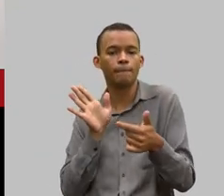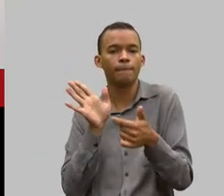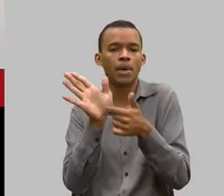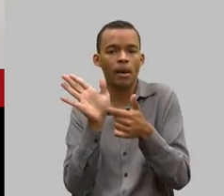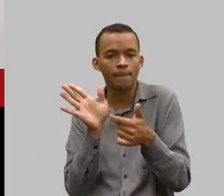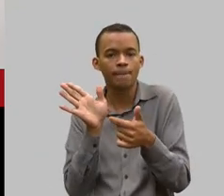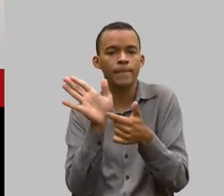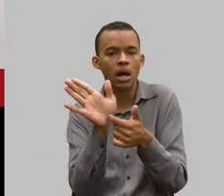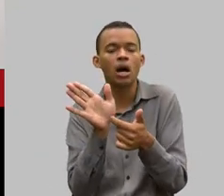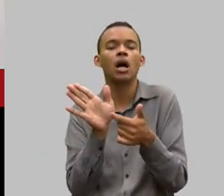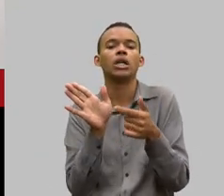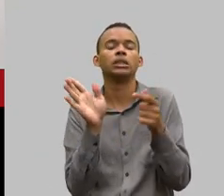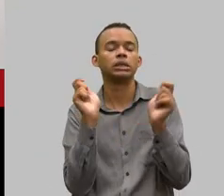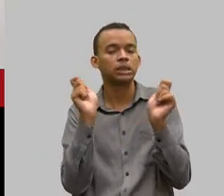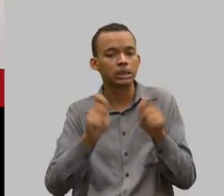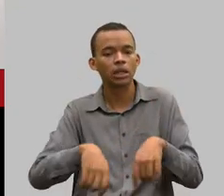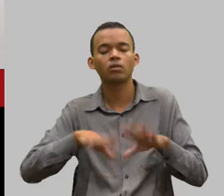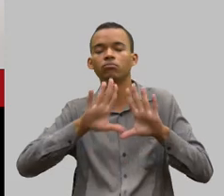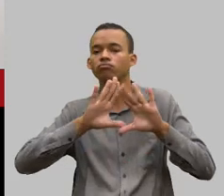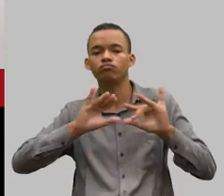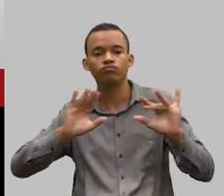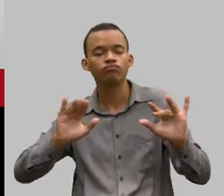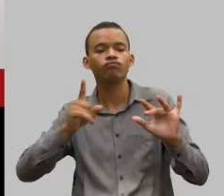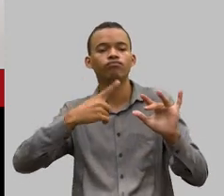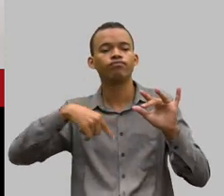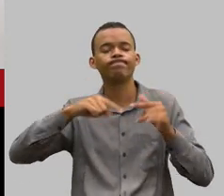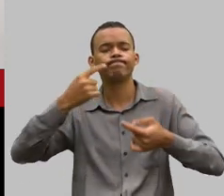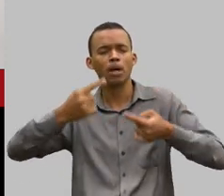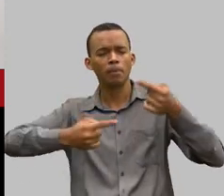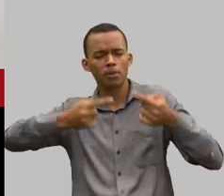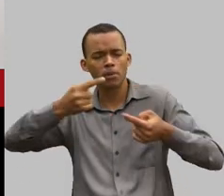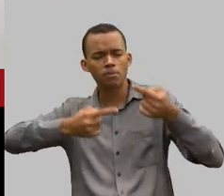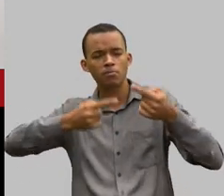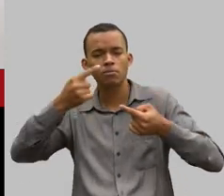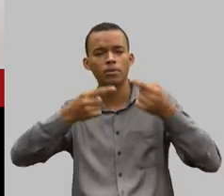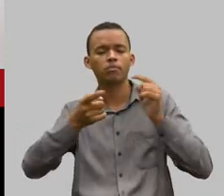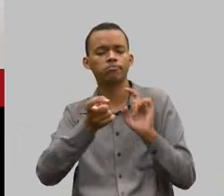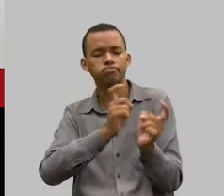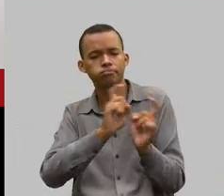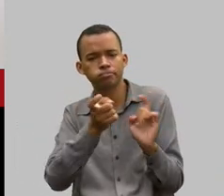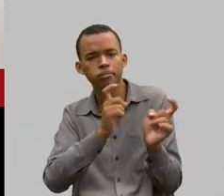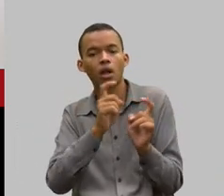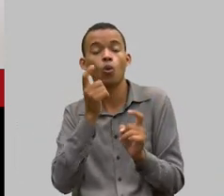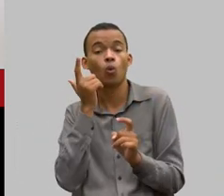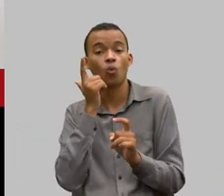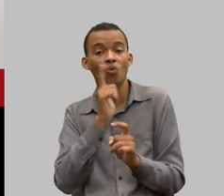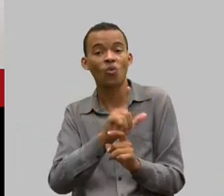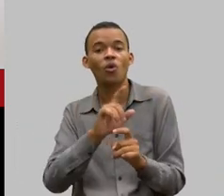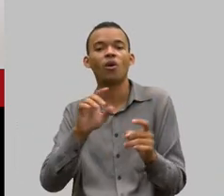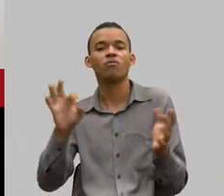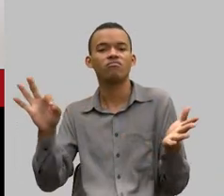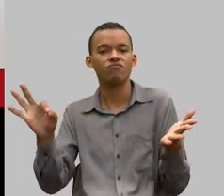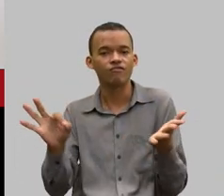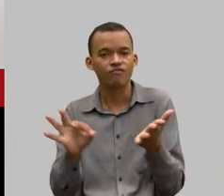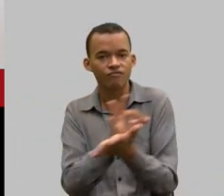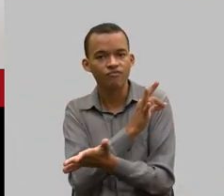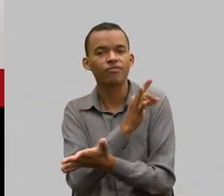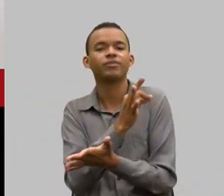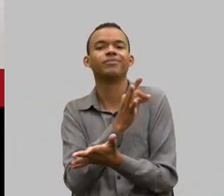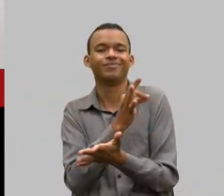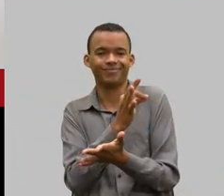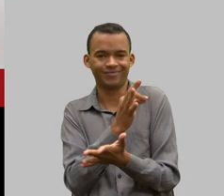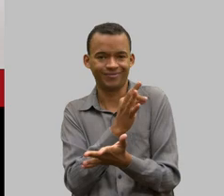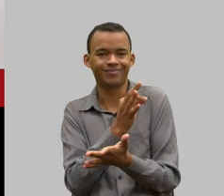célere e muito mais produtivo para que a gente possa alcançar a aprovação desse desse novo modelo que nós queremos pro